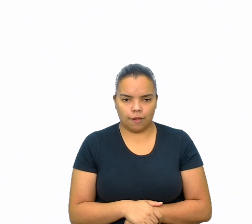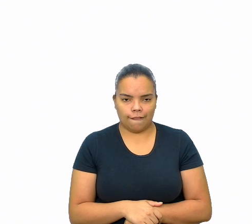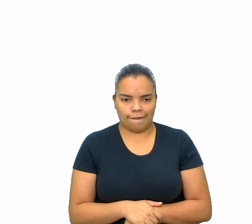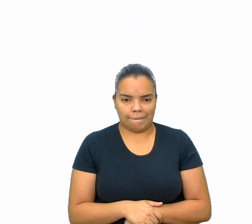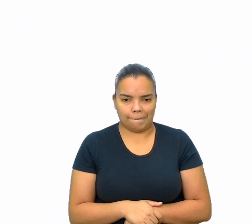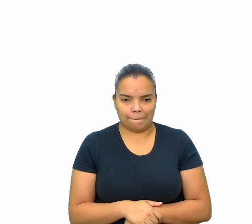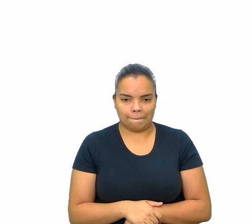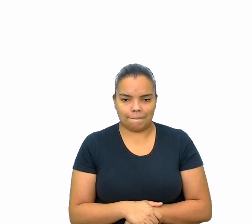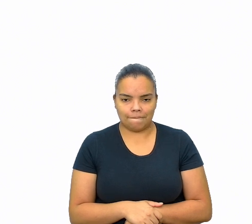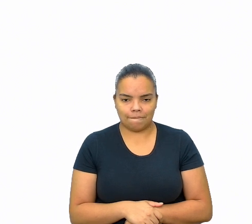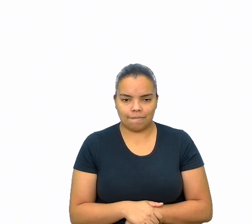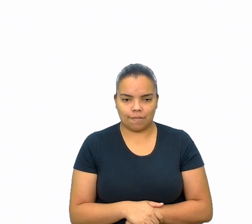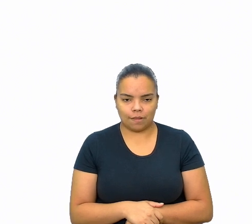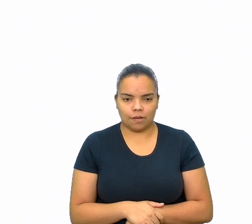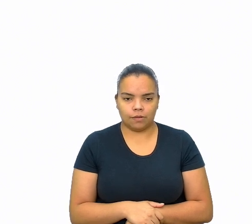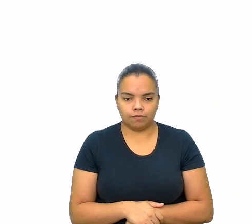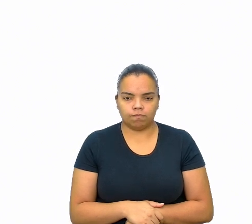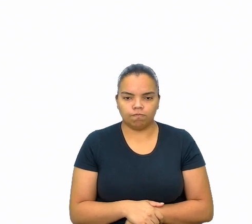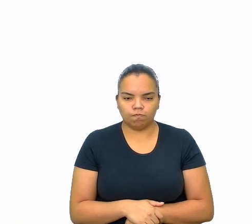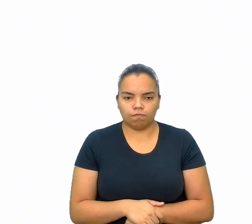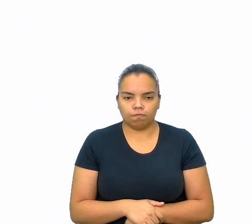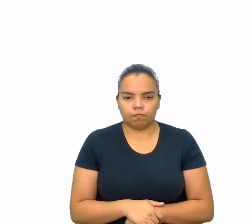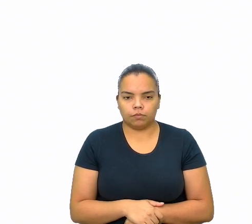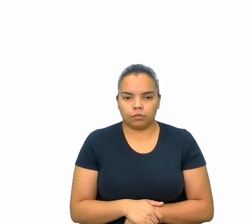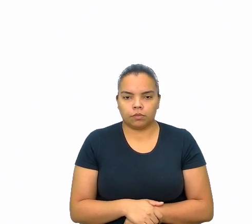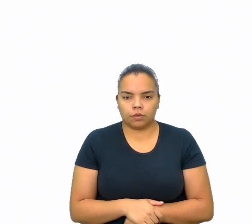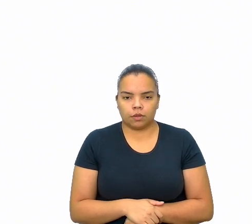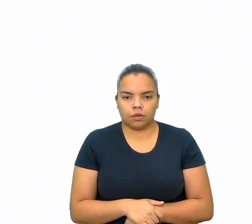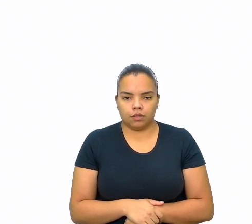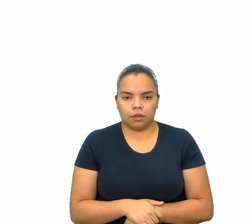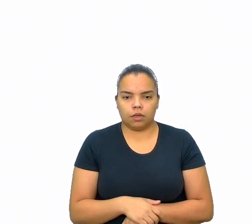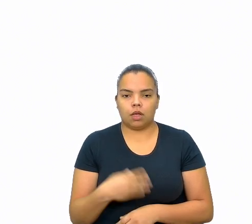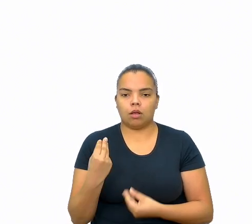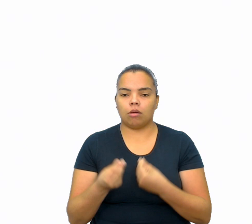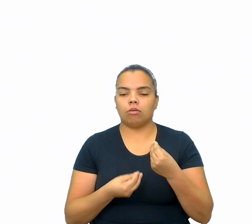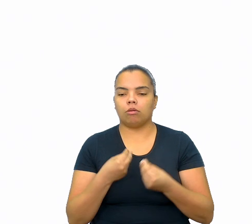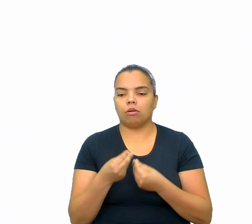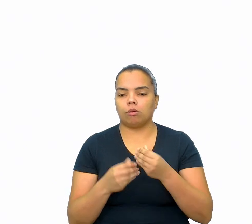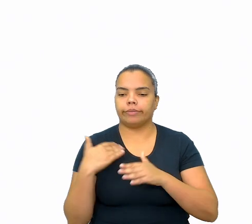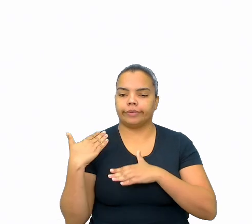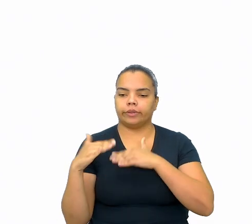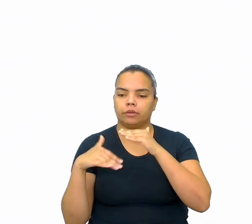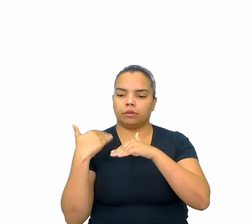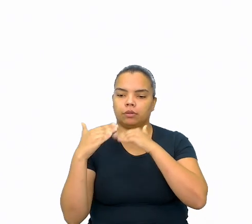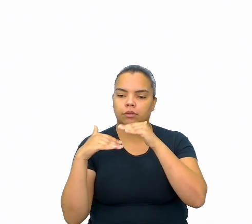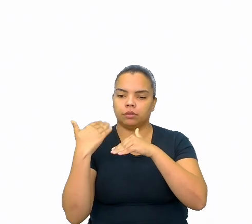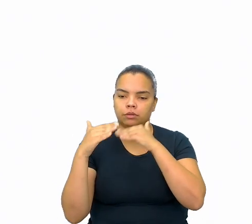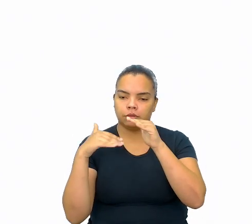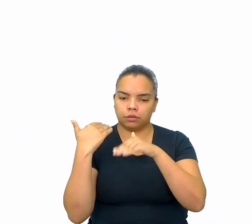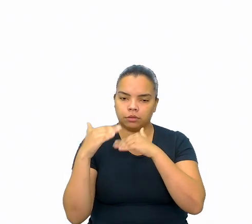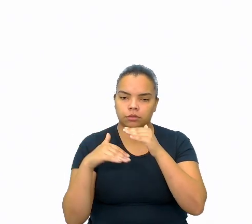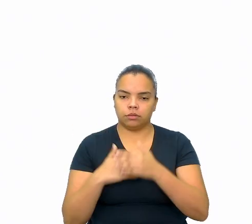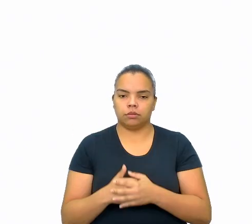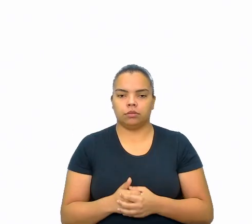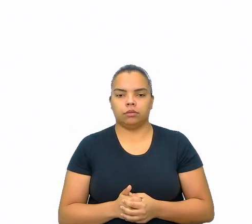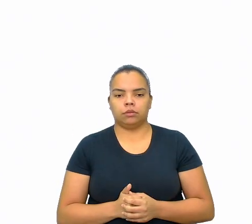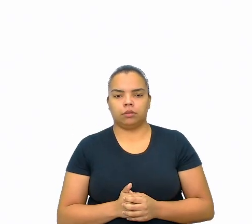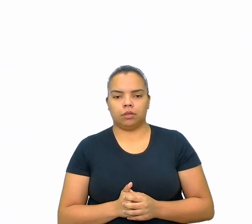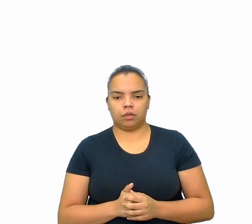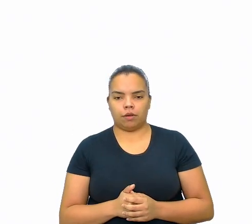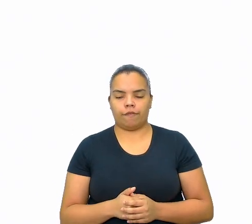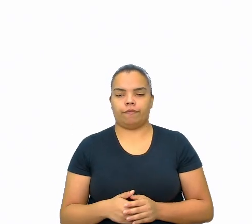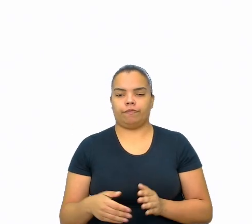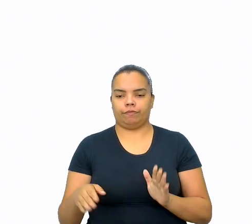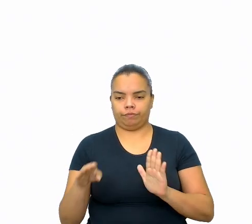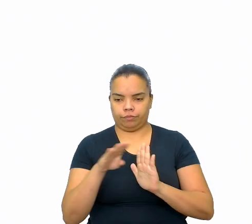só passar aí para vocês a construção dessa lista, né? Então, a gente falou um pouquinho